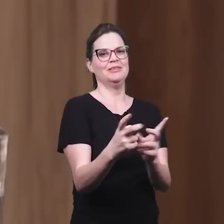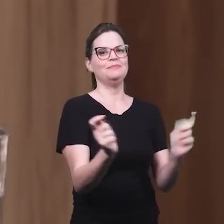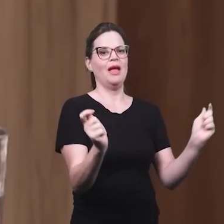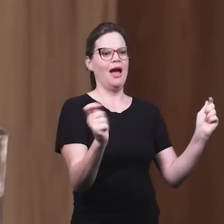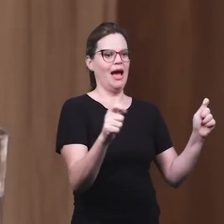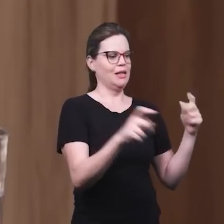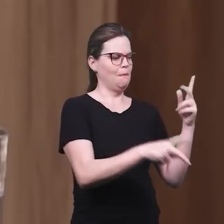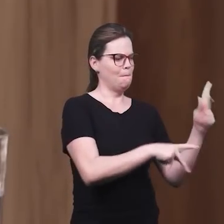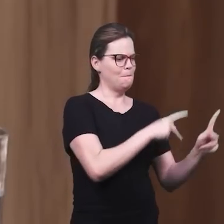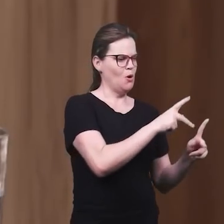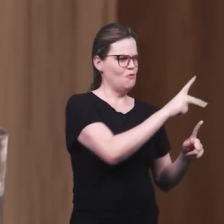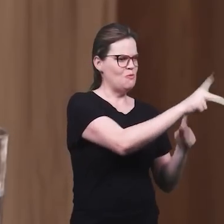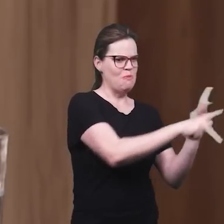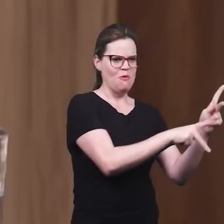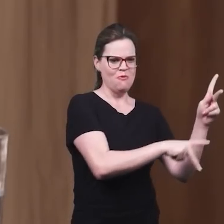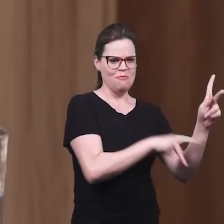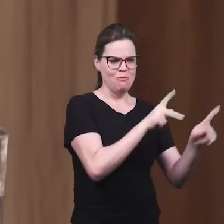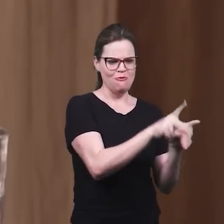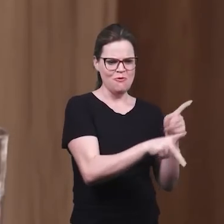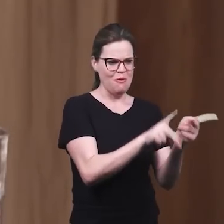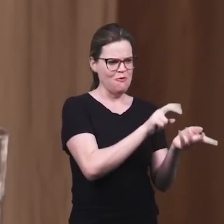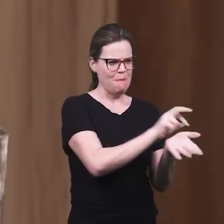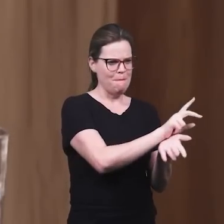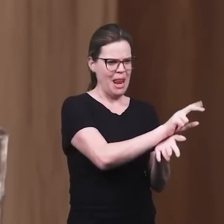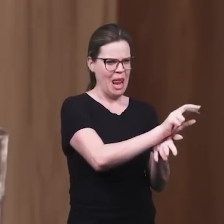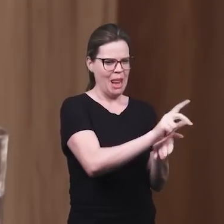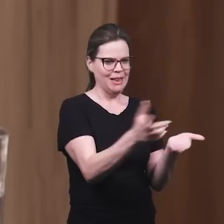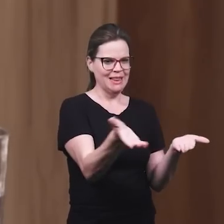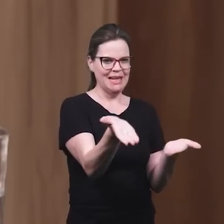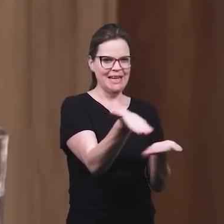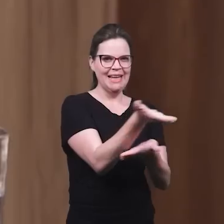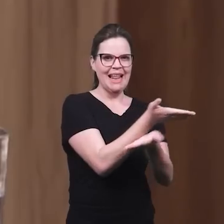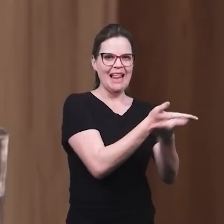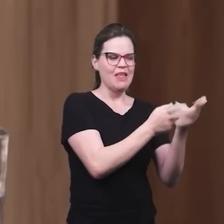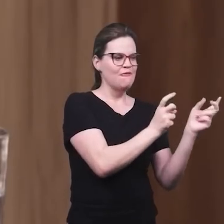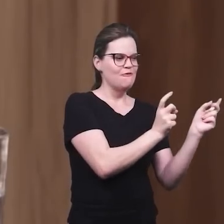diferentes povos e culturas. Essa diversidade